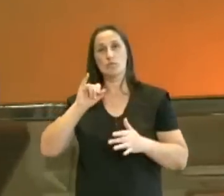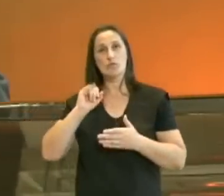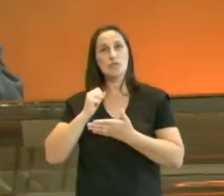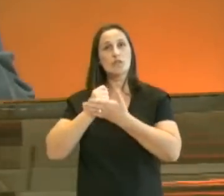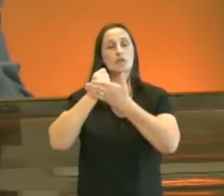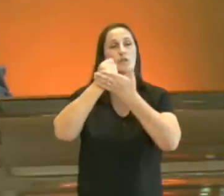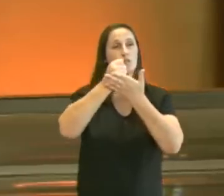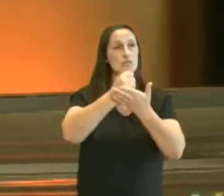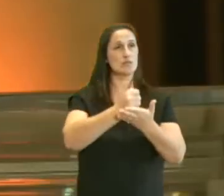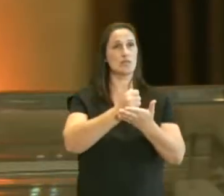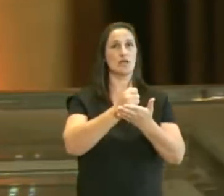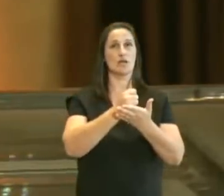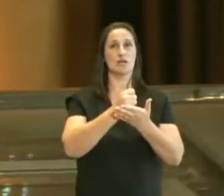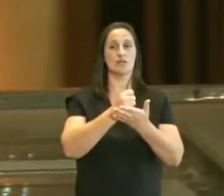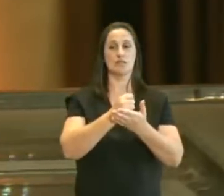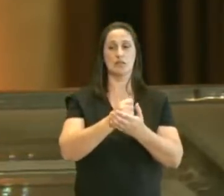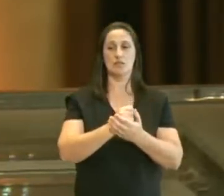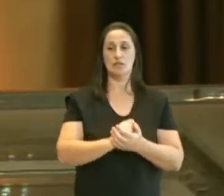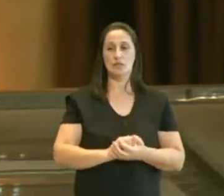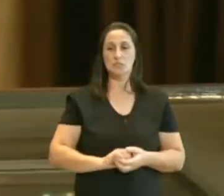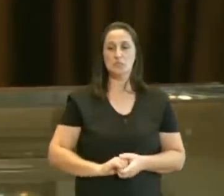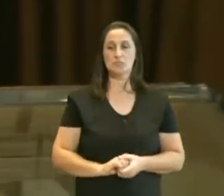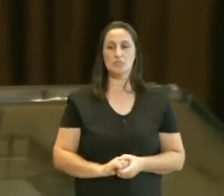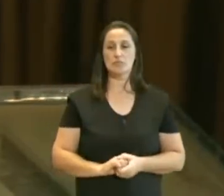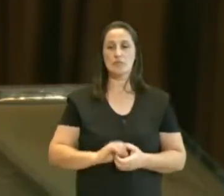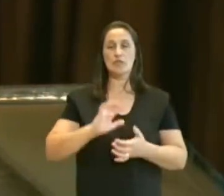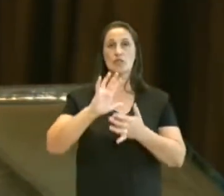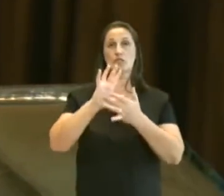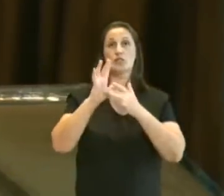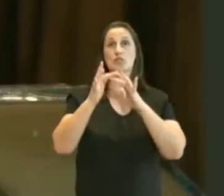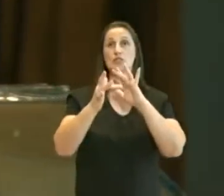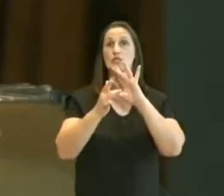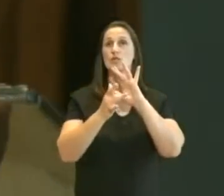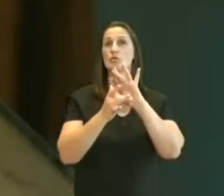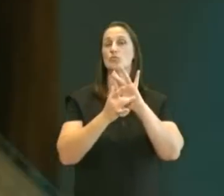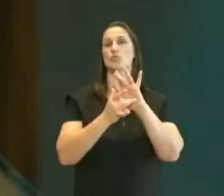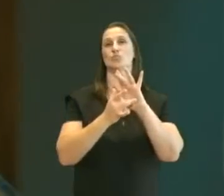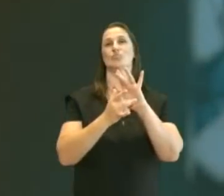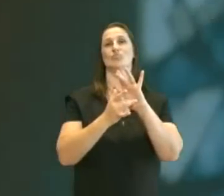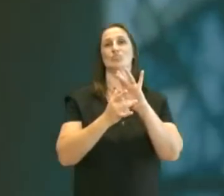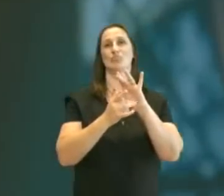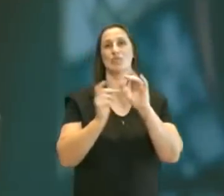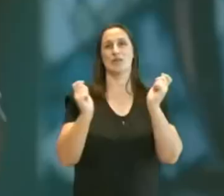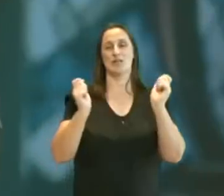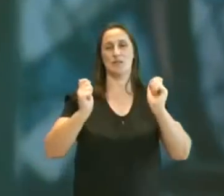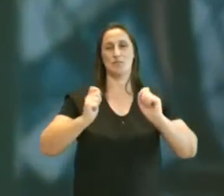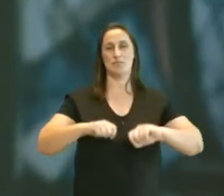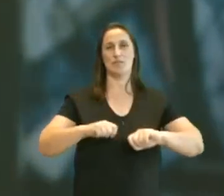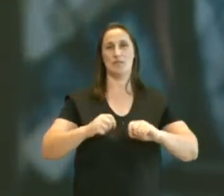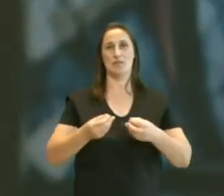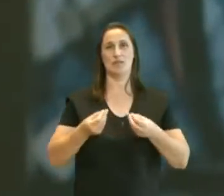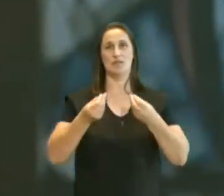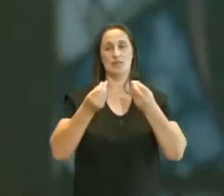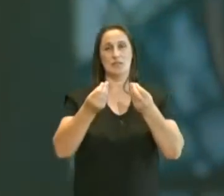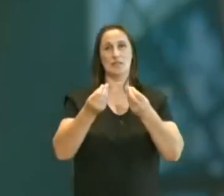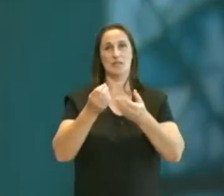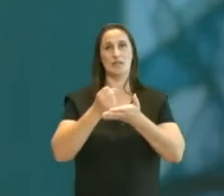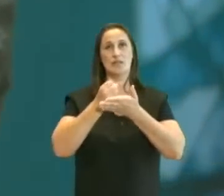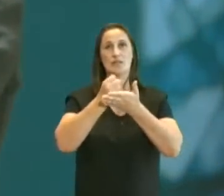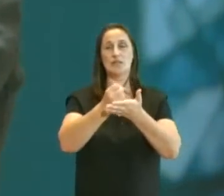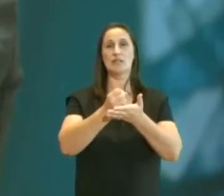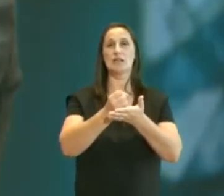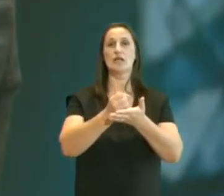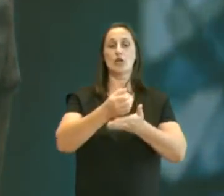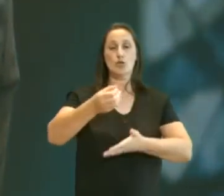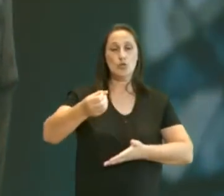só pode ser aberto por aquele que morreu e ressuscitou por nós. E que Ele quer colocar um novo